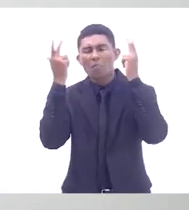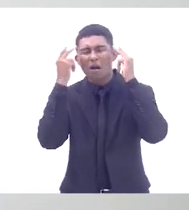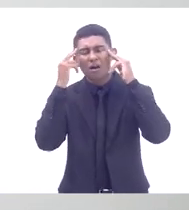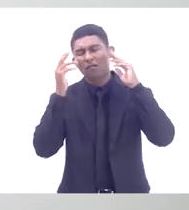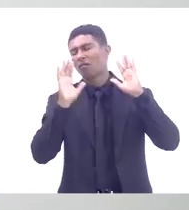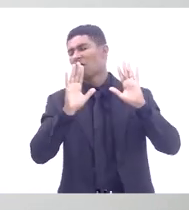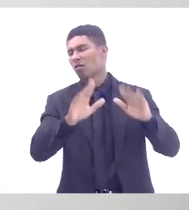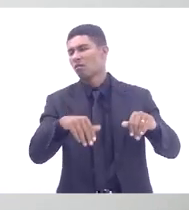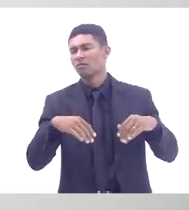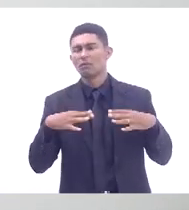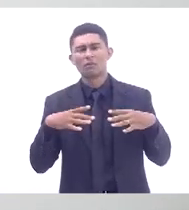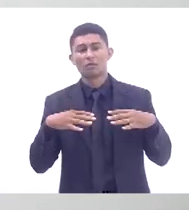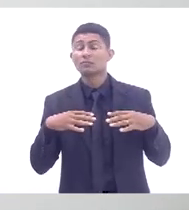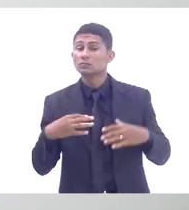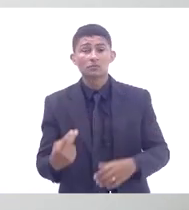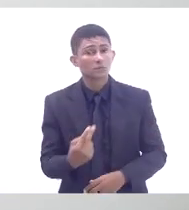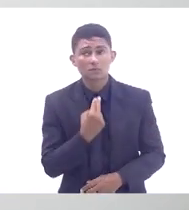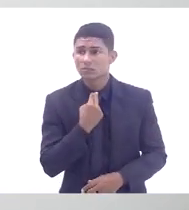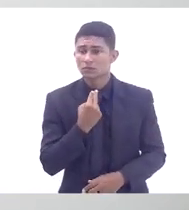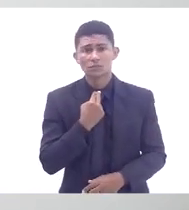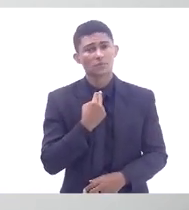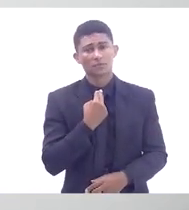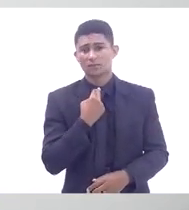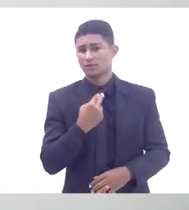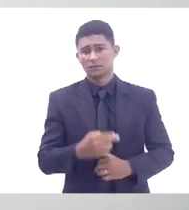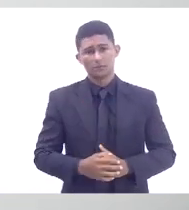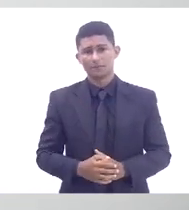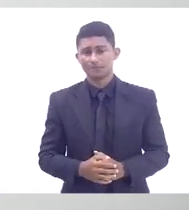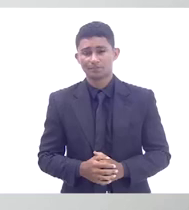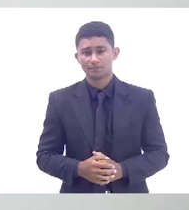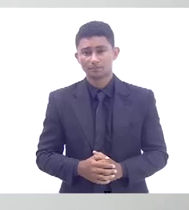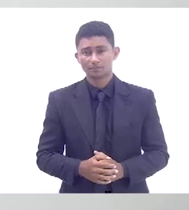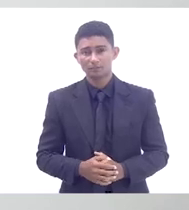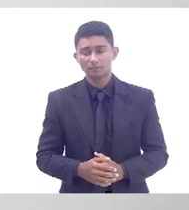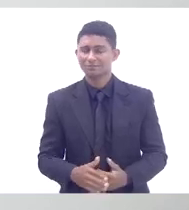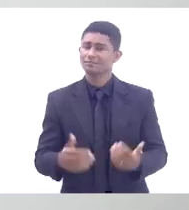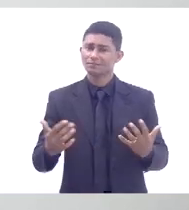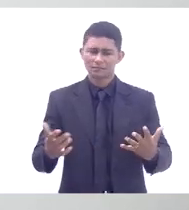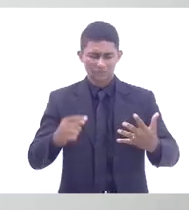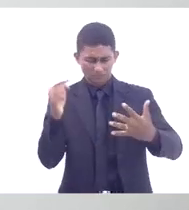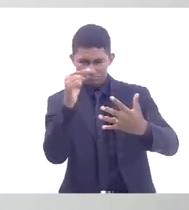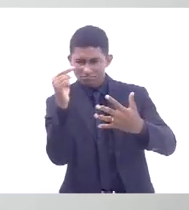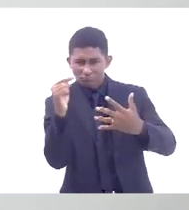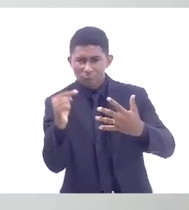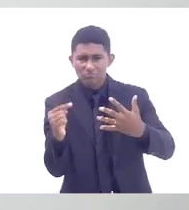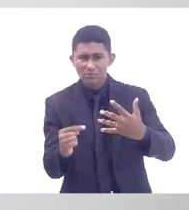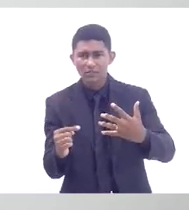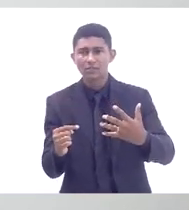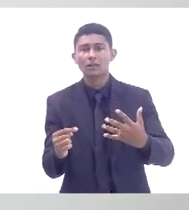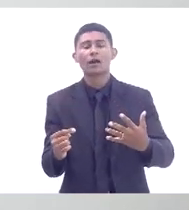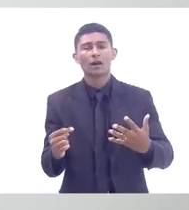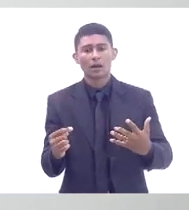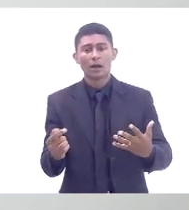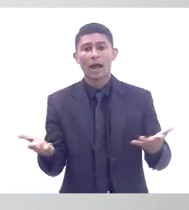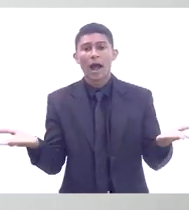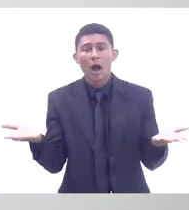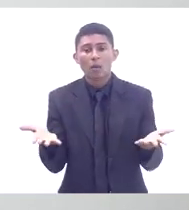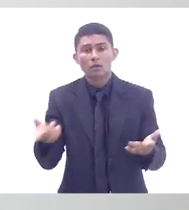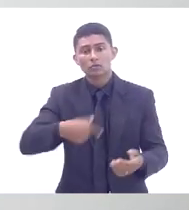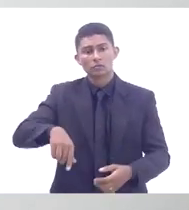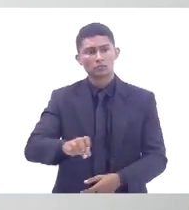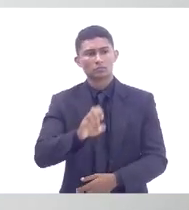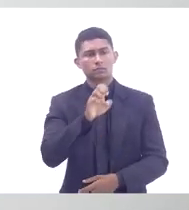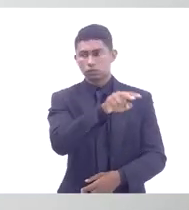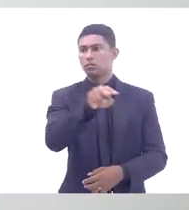encarar essa tua situação como normal com toda essa situação ela ficou mais Evidente mais